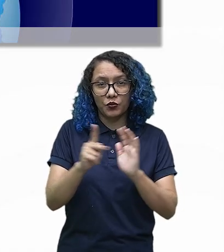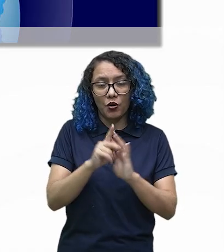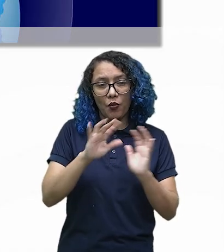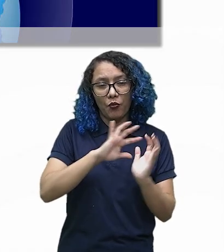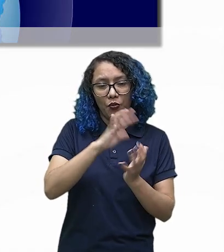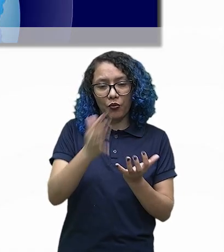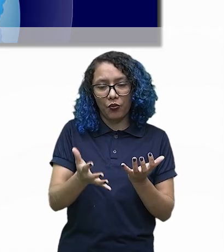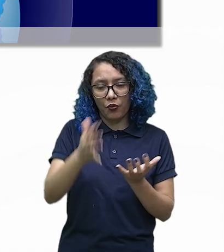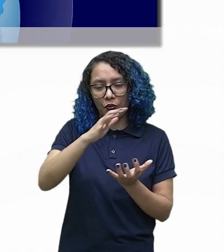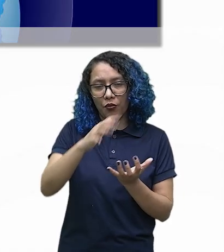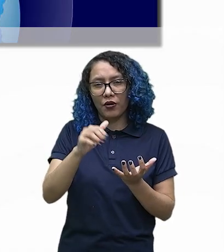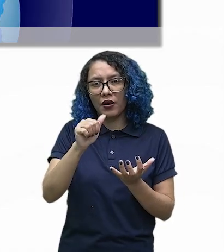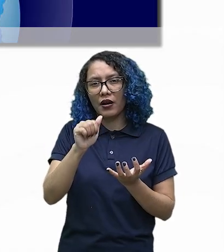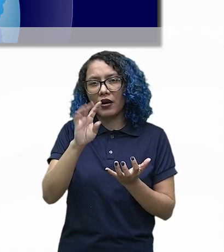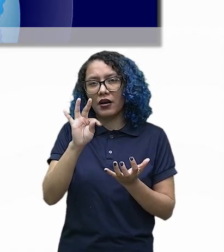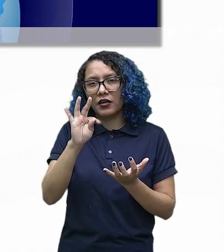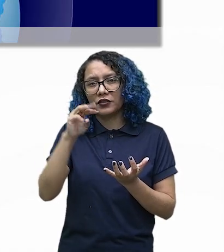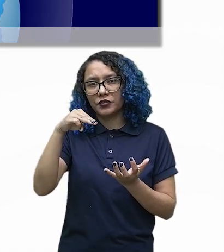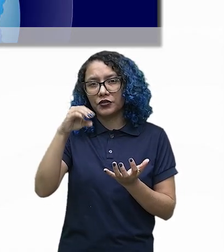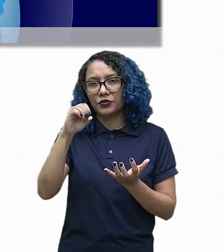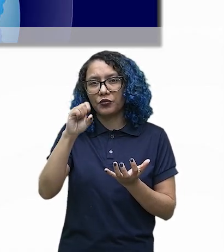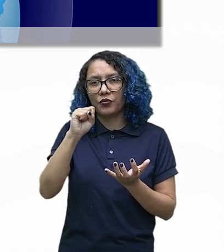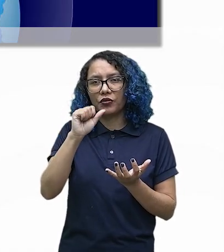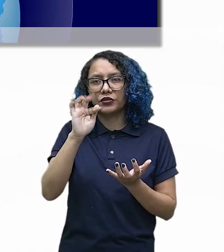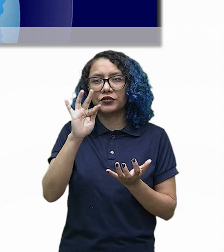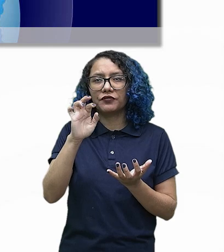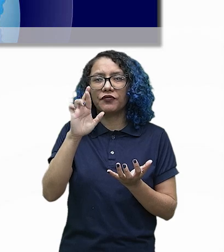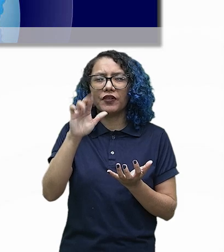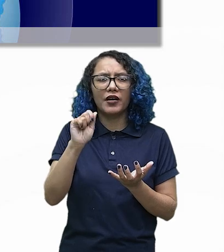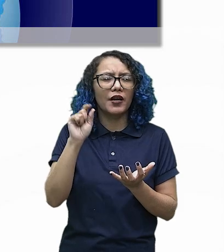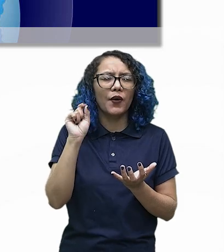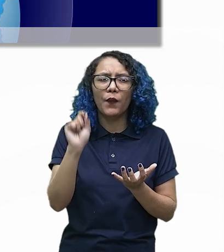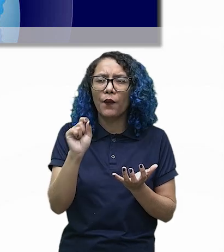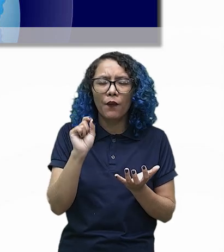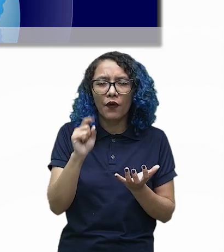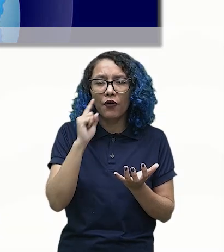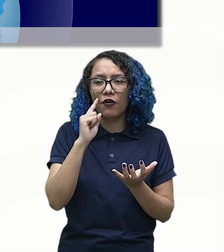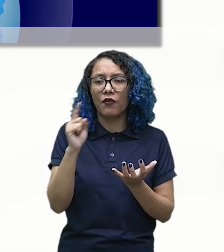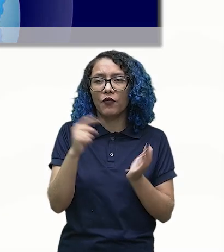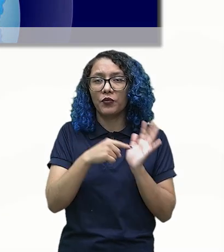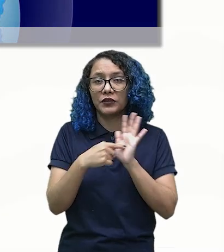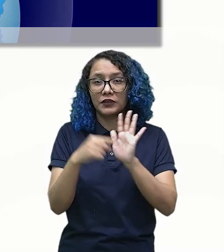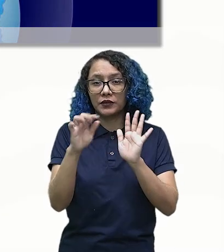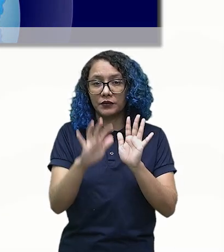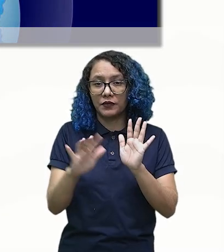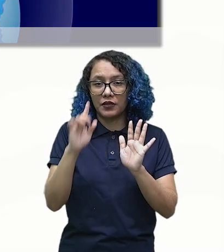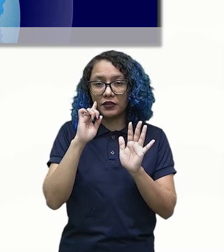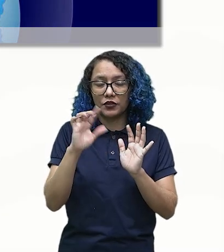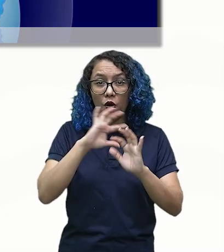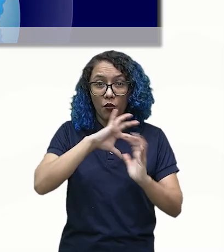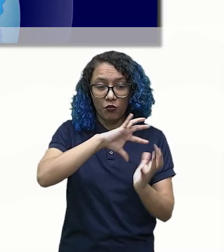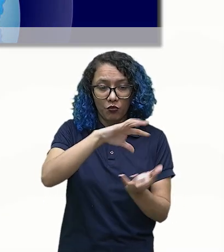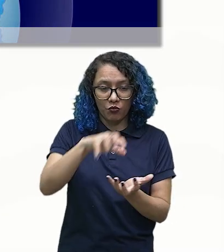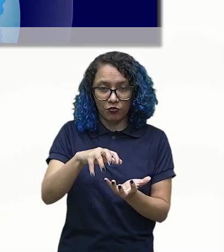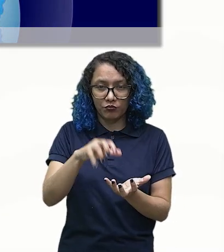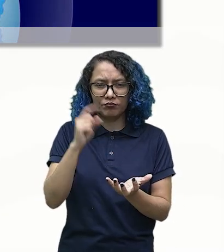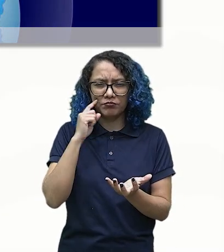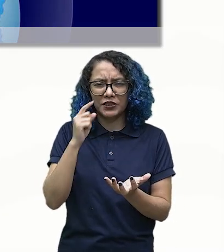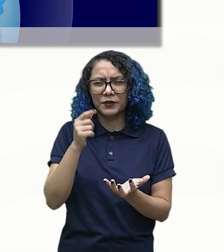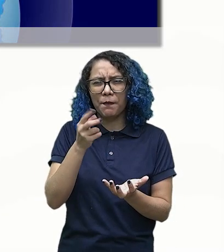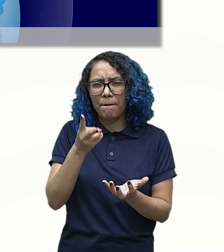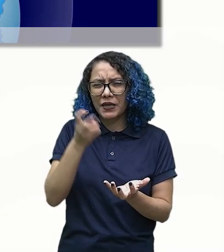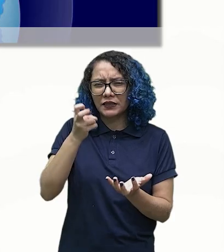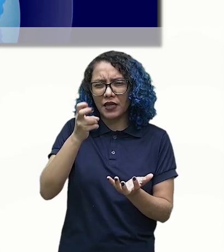entre alguns gases da atmosfera. O que é a atmosfera? Vamos agora olhar a nossa imagem em que mostra o